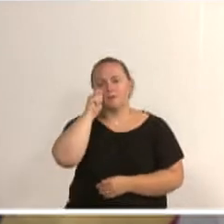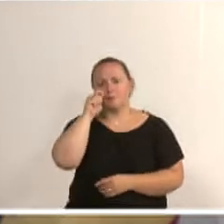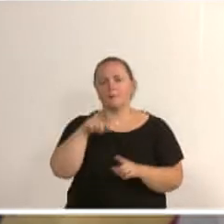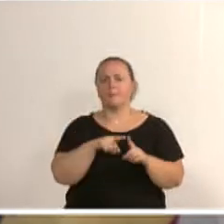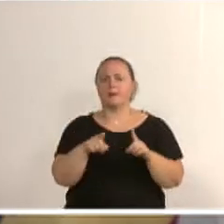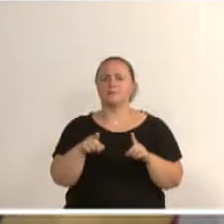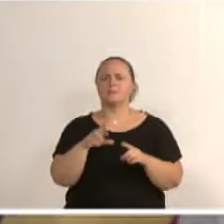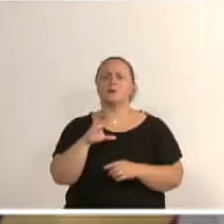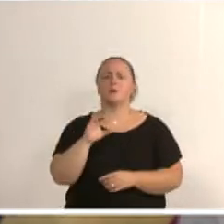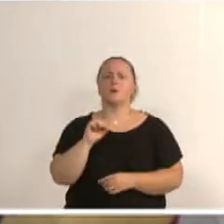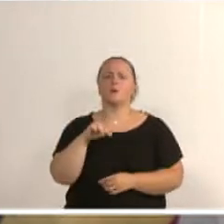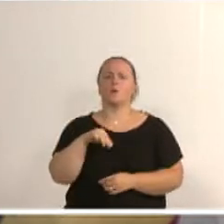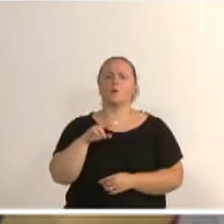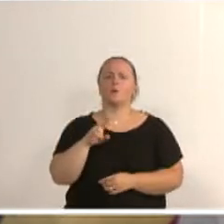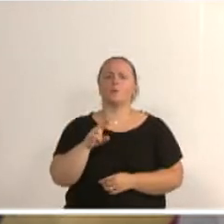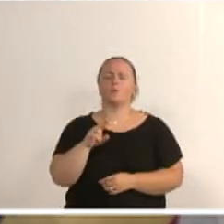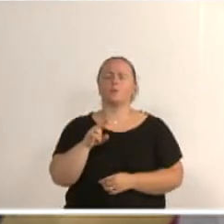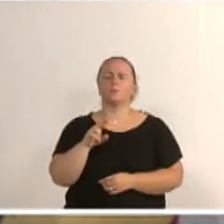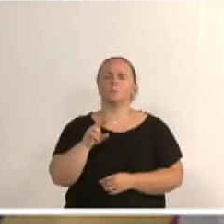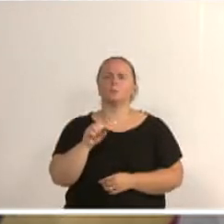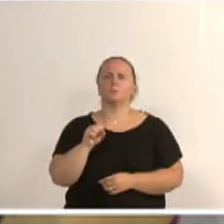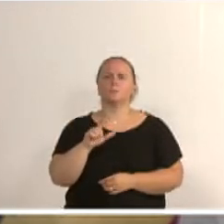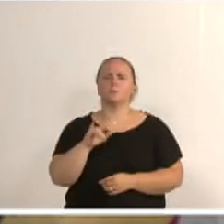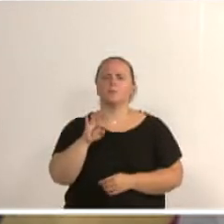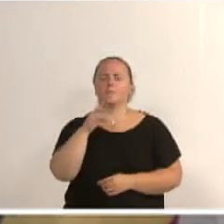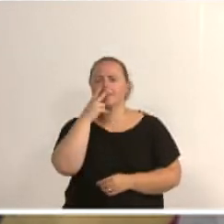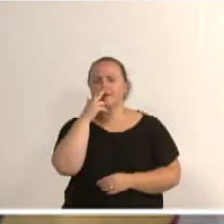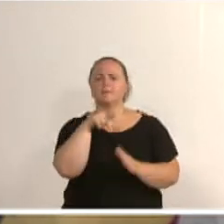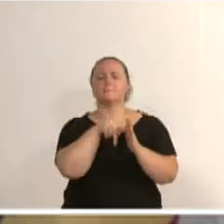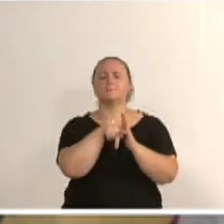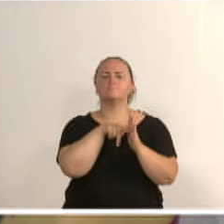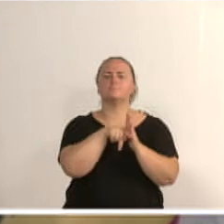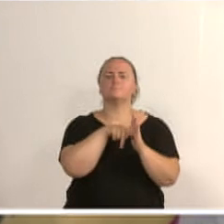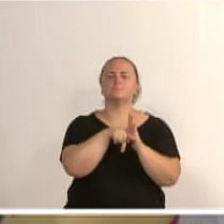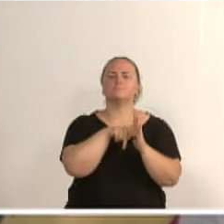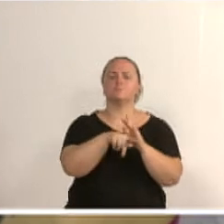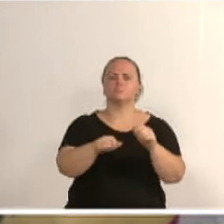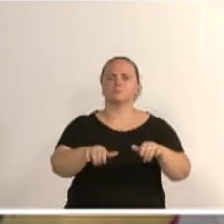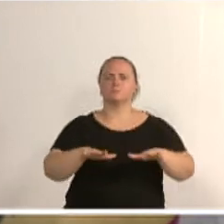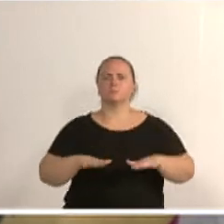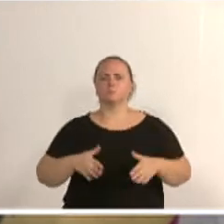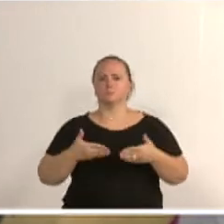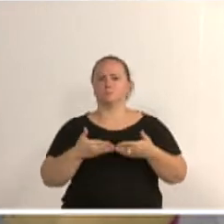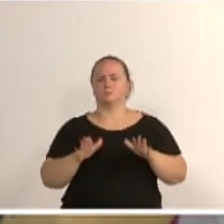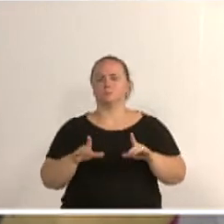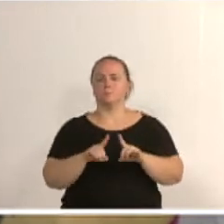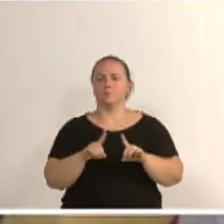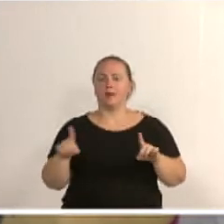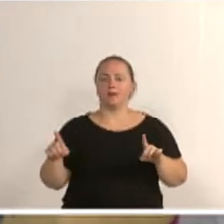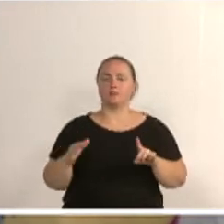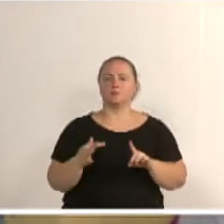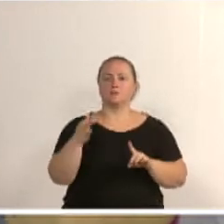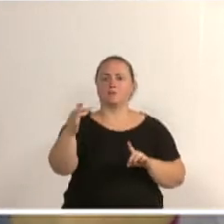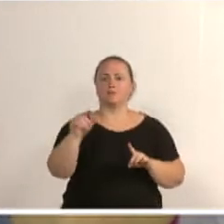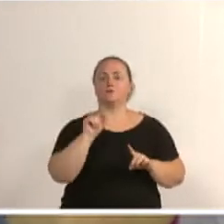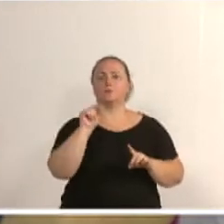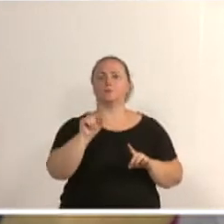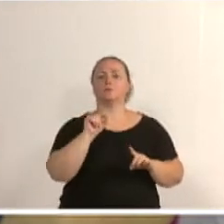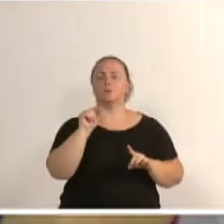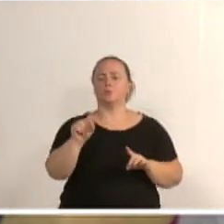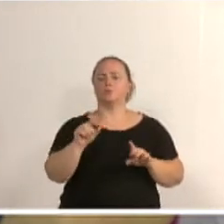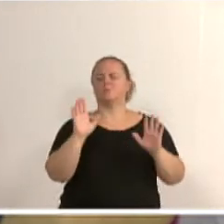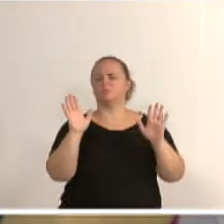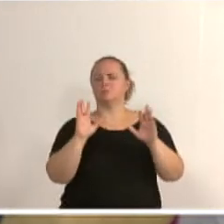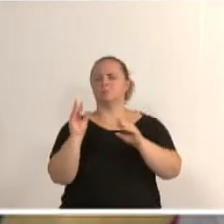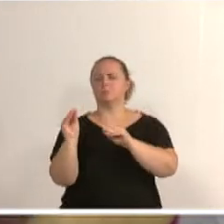consultiva. Consultava por consultar, porque a lei tem que fazer audiência pública. Mas os encaminhamentos lá na frente, simplesmente o que o povo